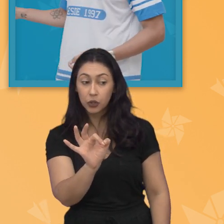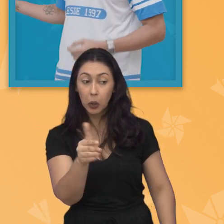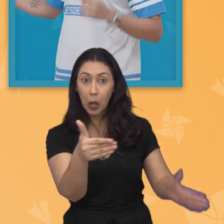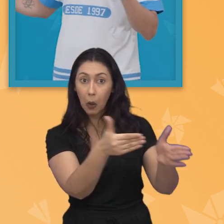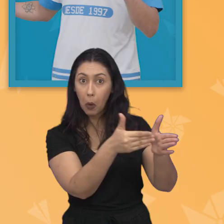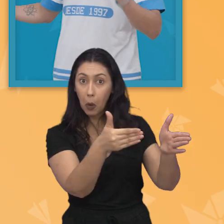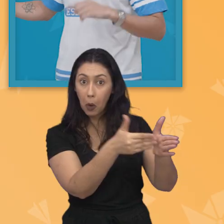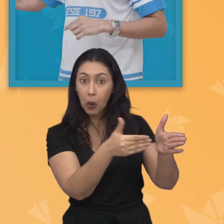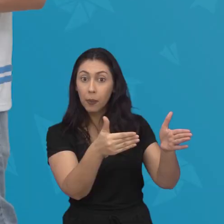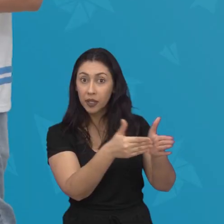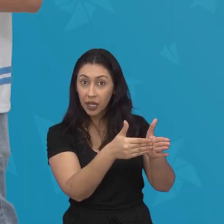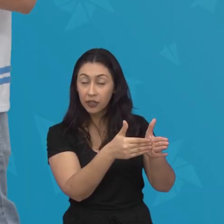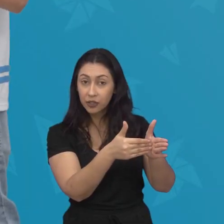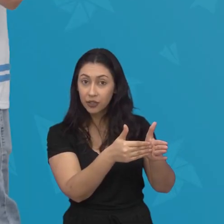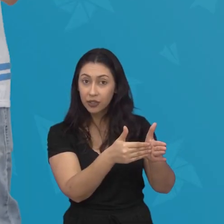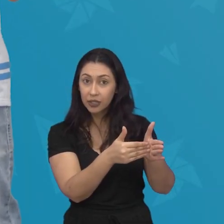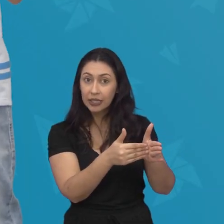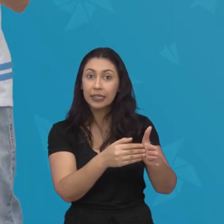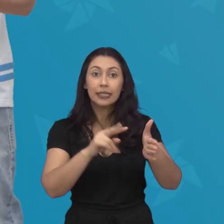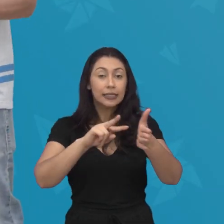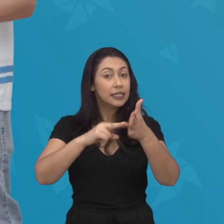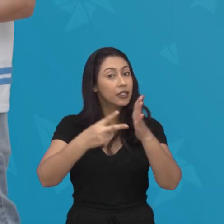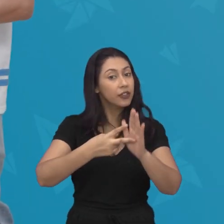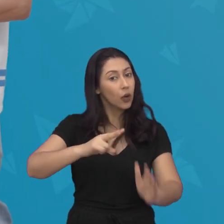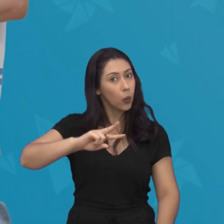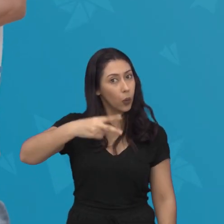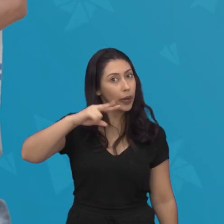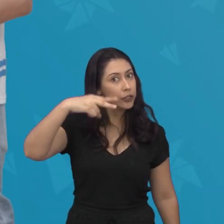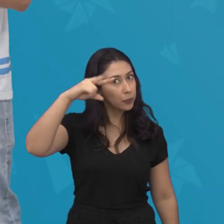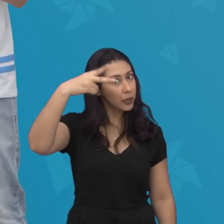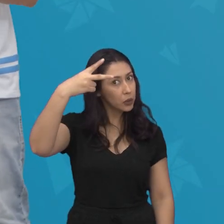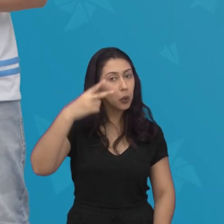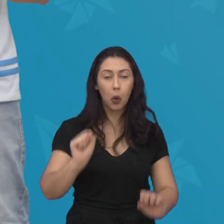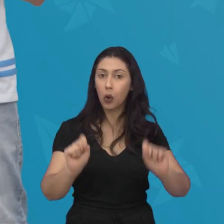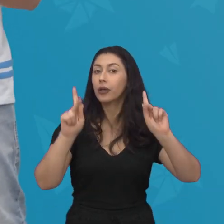de fato em produtos é chamado de rendimento da reação. Tudo bem?